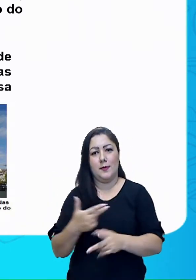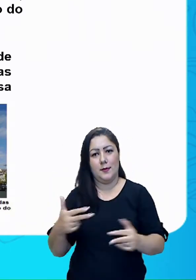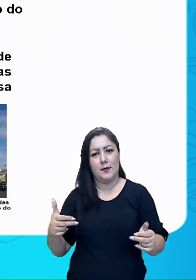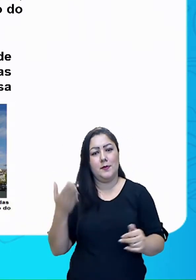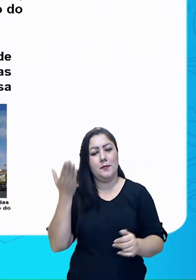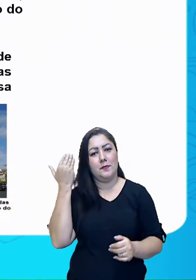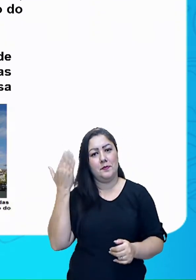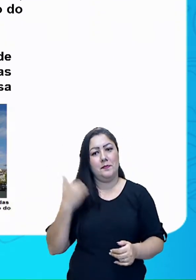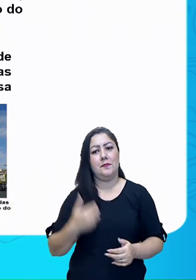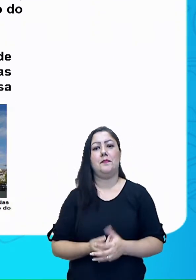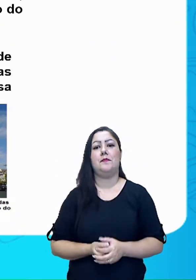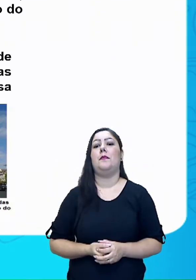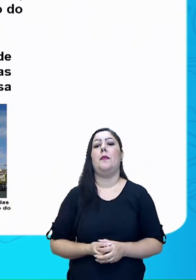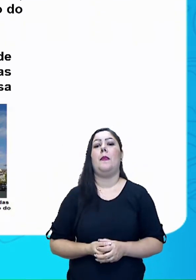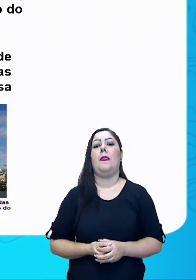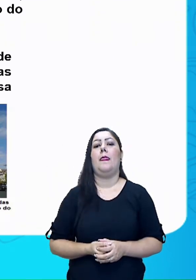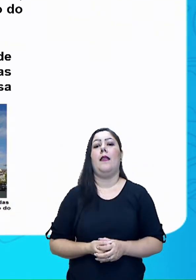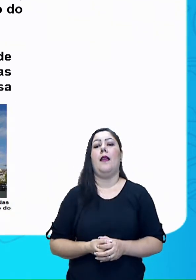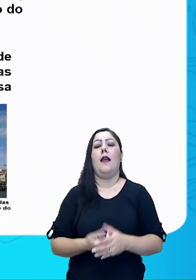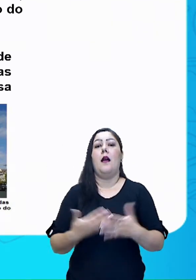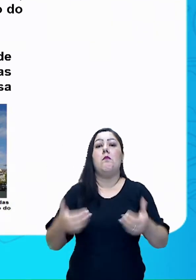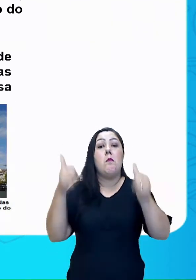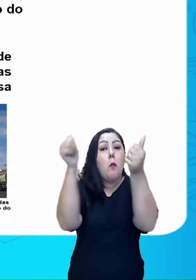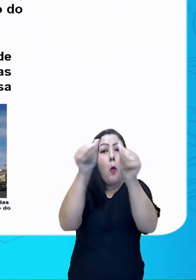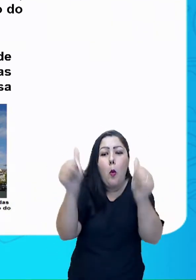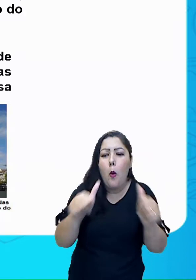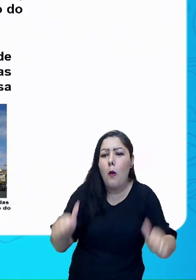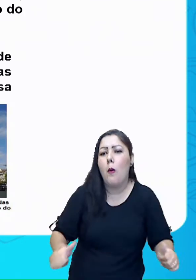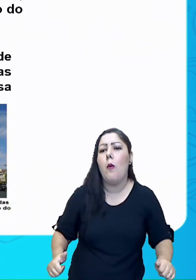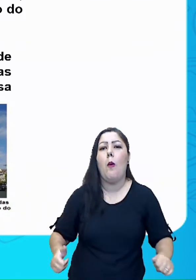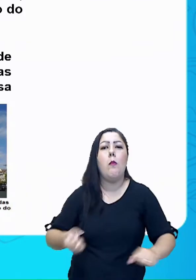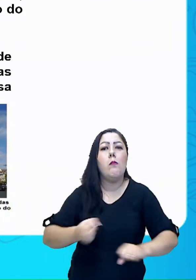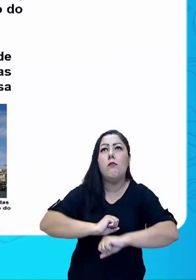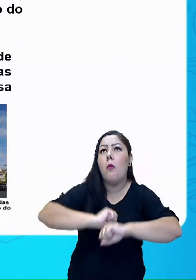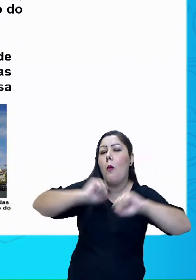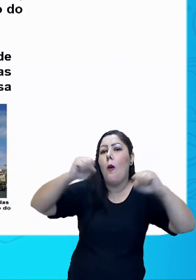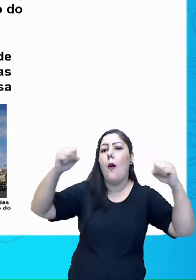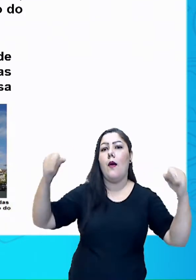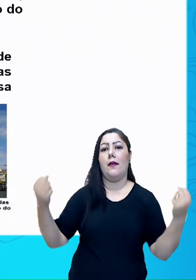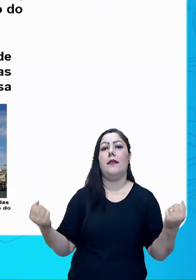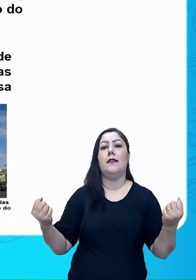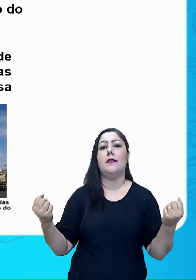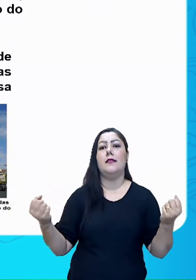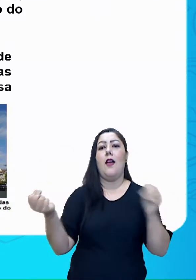Essas gigantescas obras de arte deveriam refletir os padrões